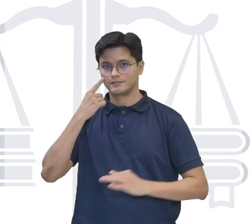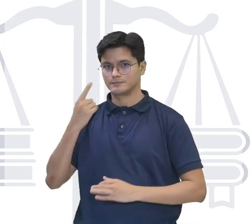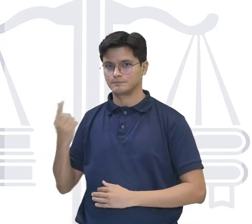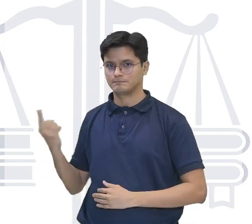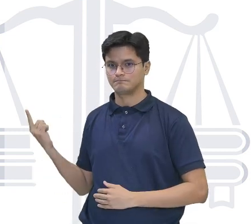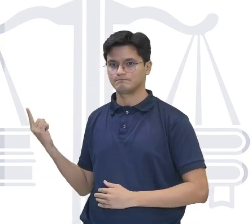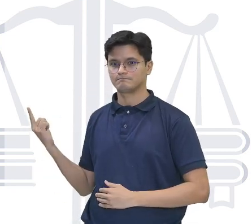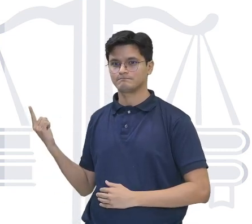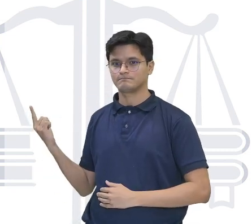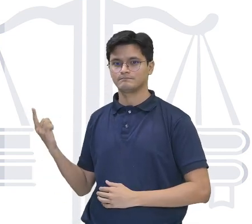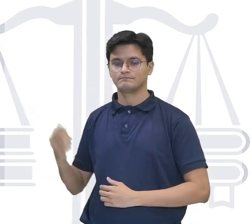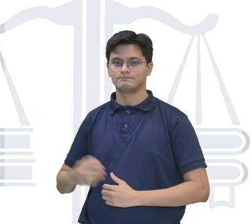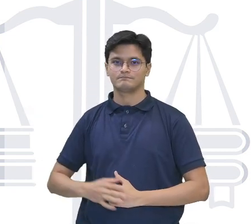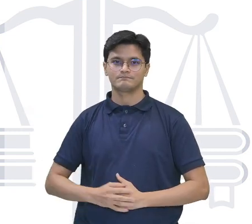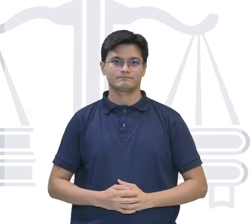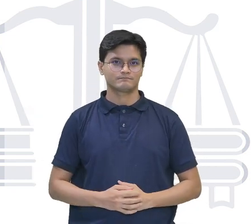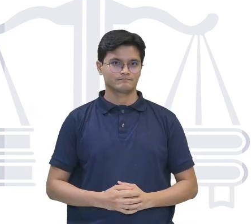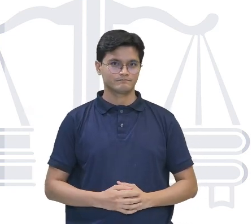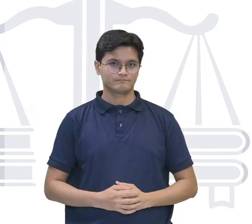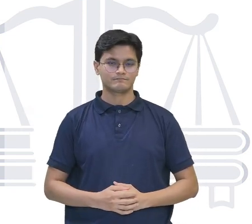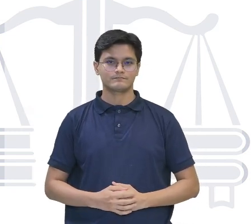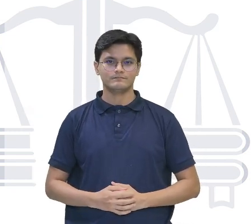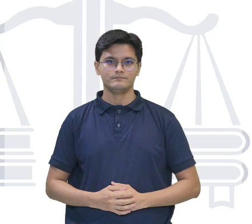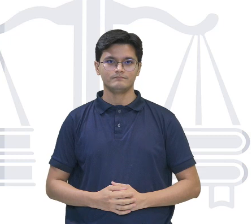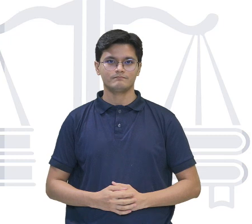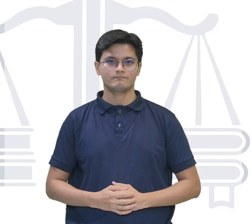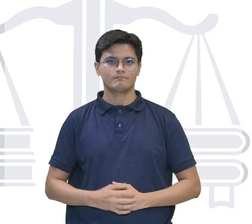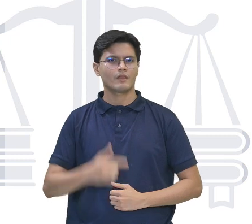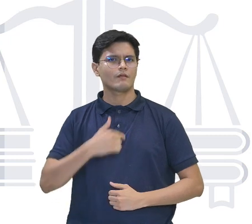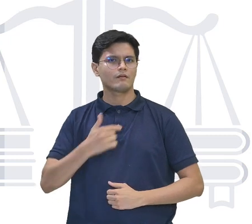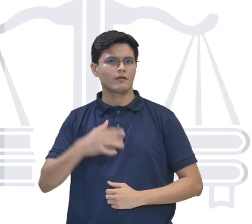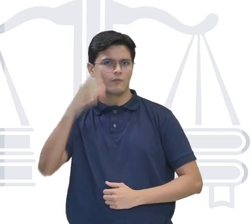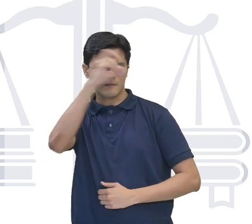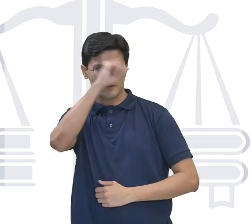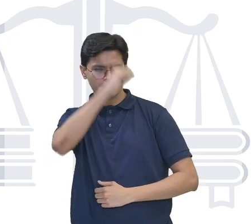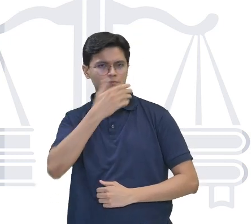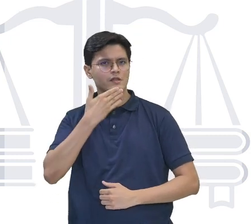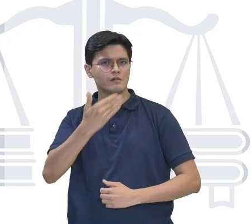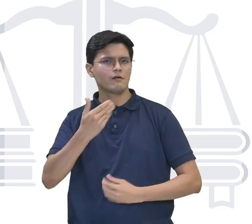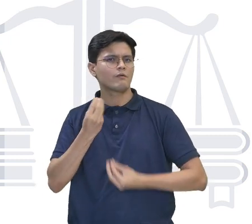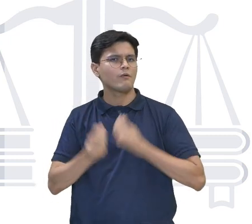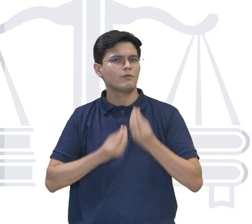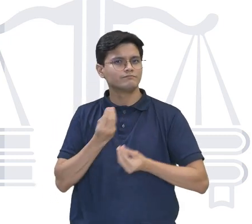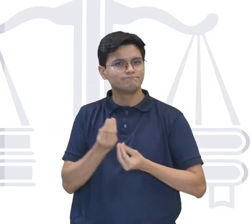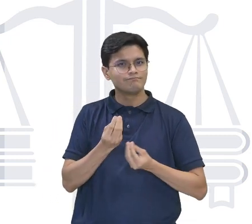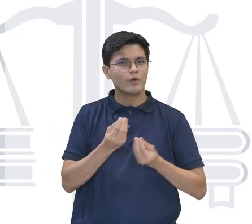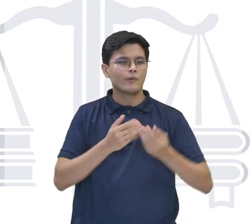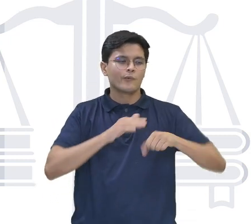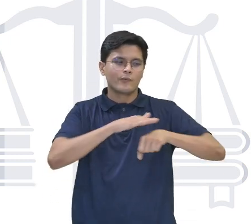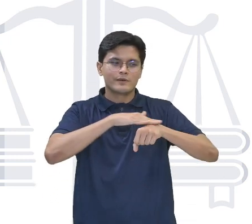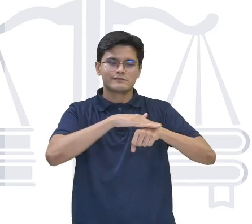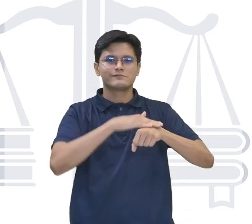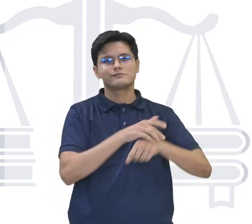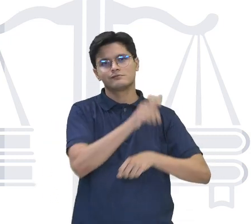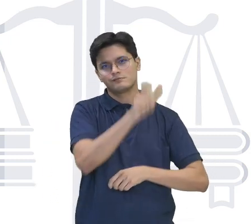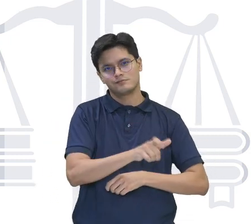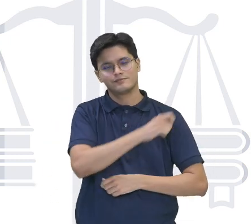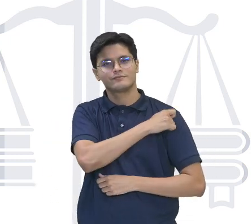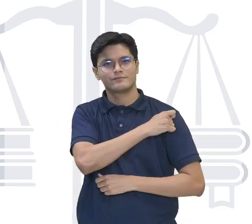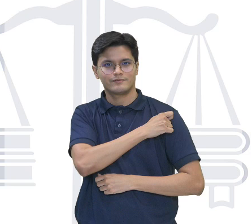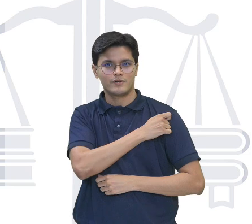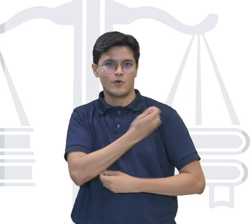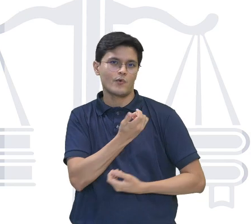só. Eu aprendo melhor quando converso com um colega. Quem nunca, né? A gente tem